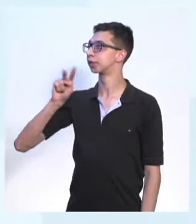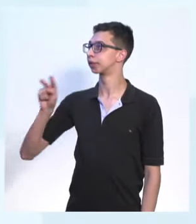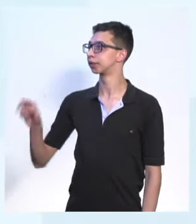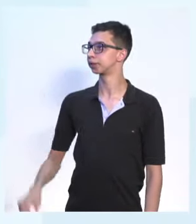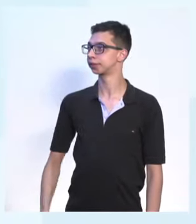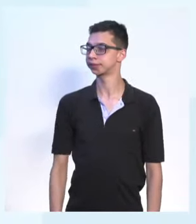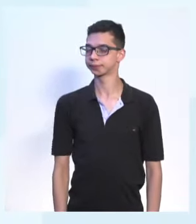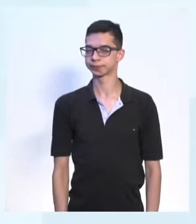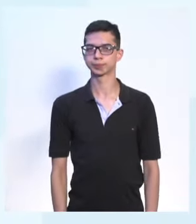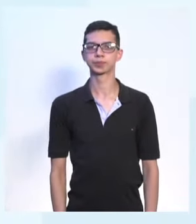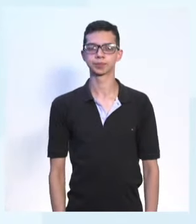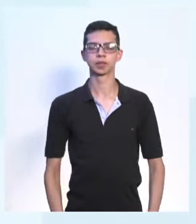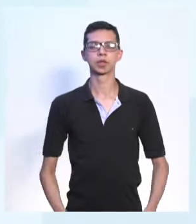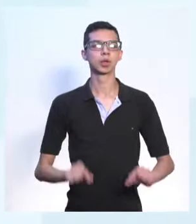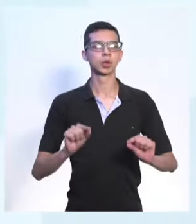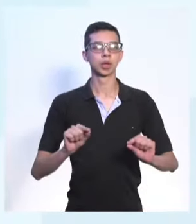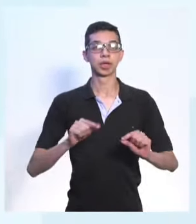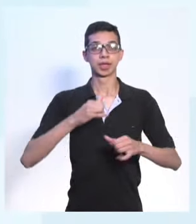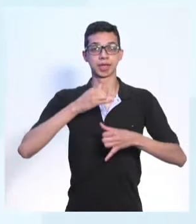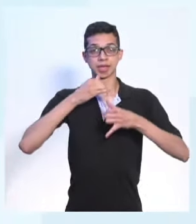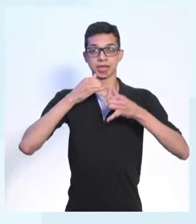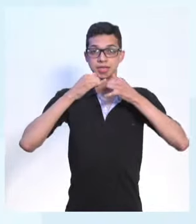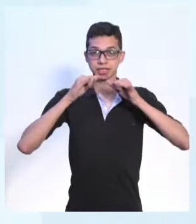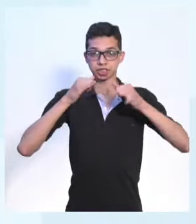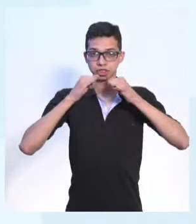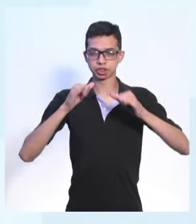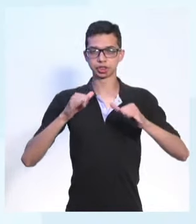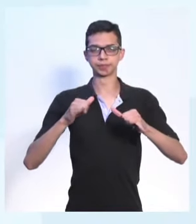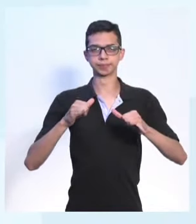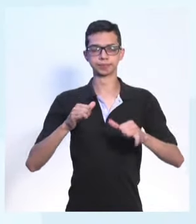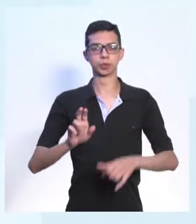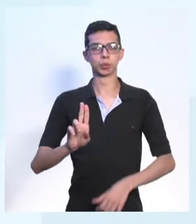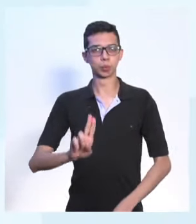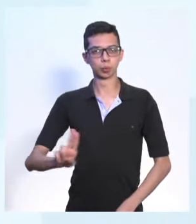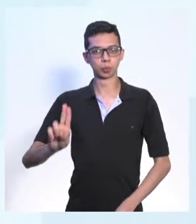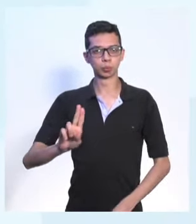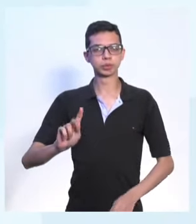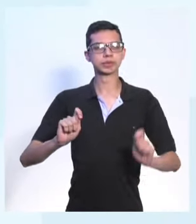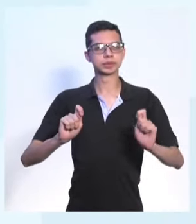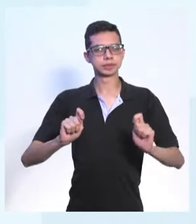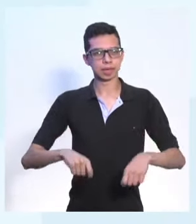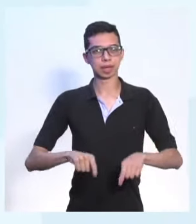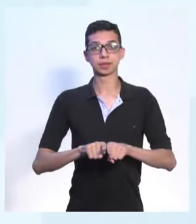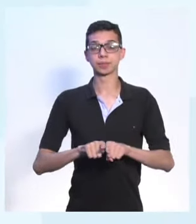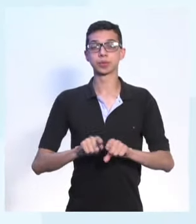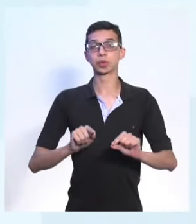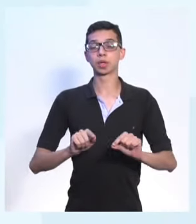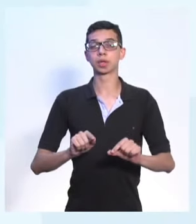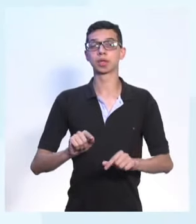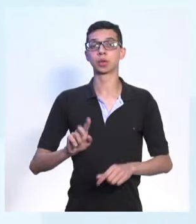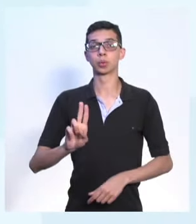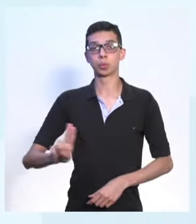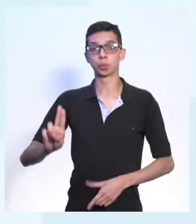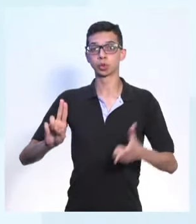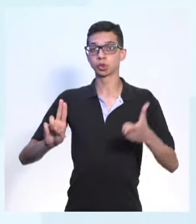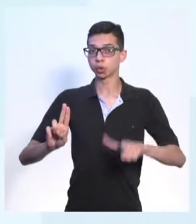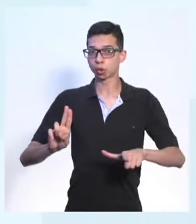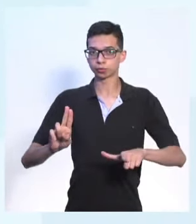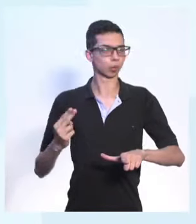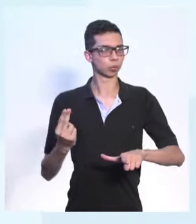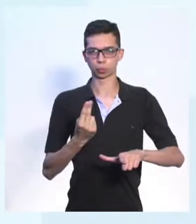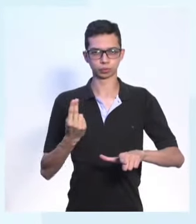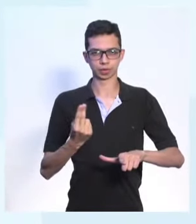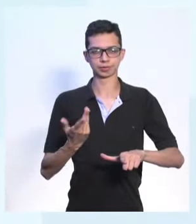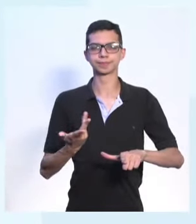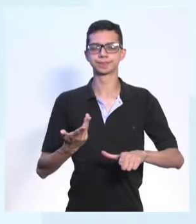energia, renováveis e não renováveis, have their own benefits and disadvantages. Têm seus próprios benefícios e desvantagens. Now,